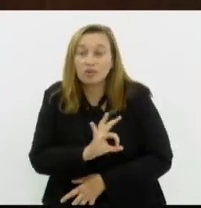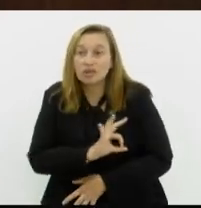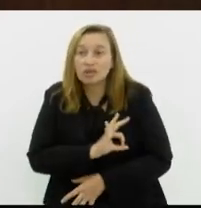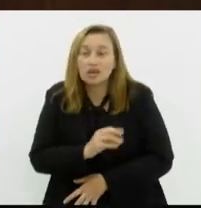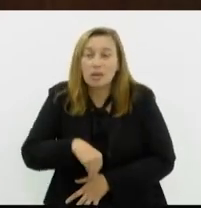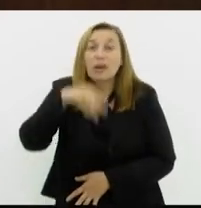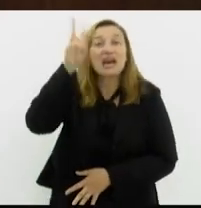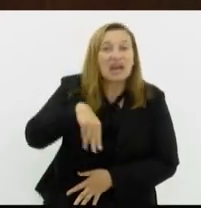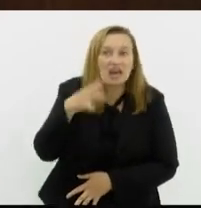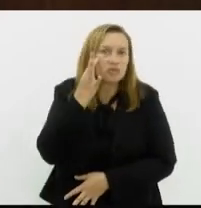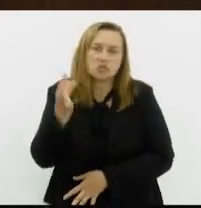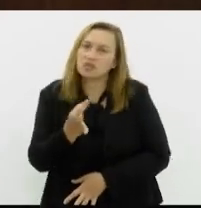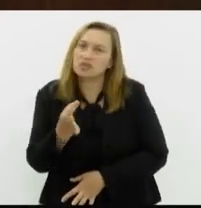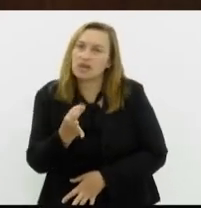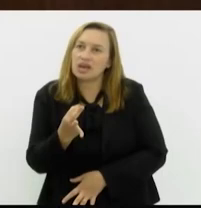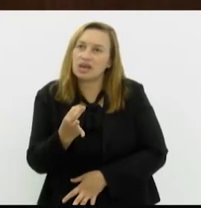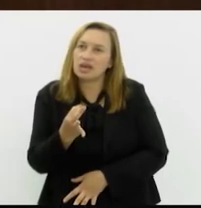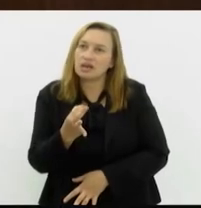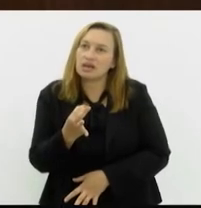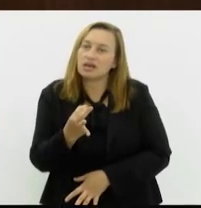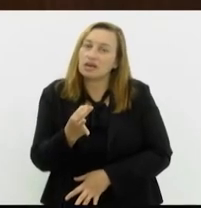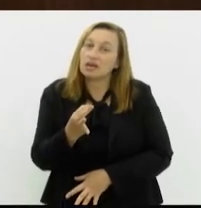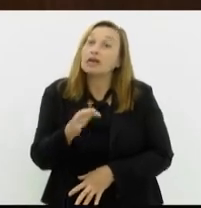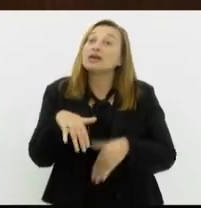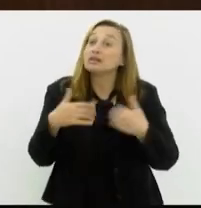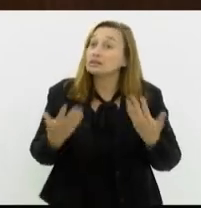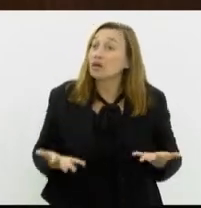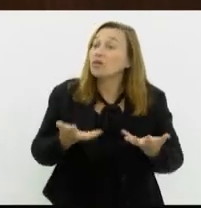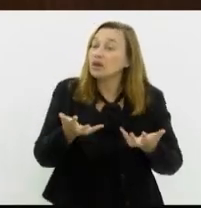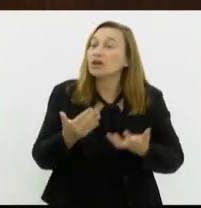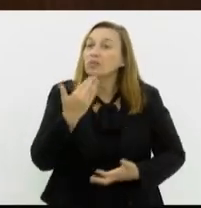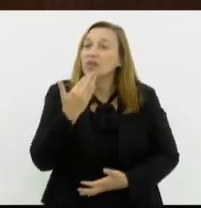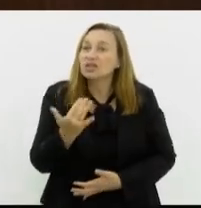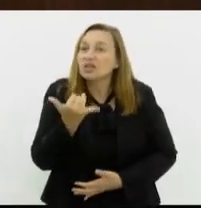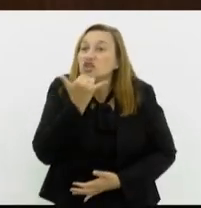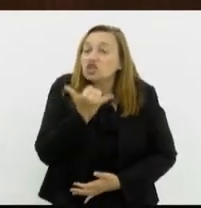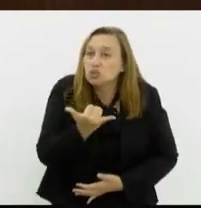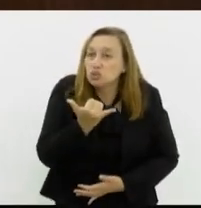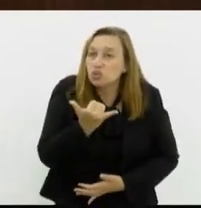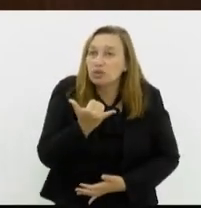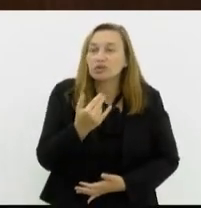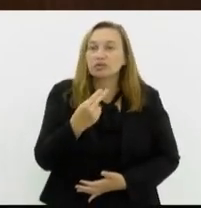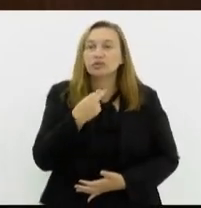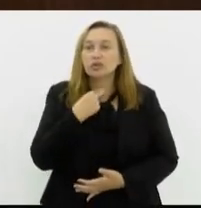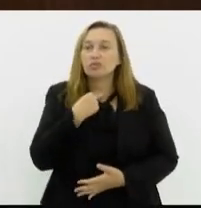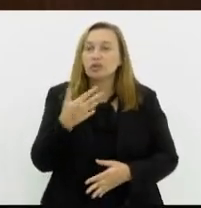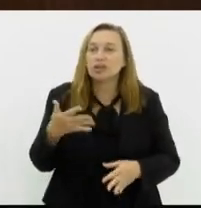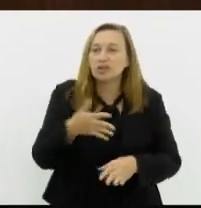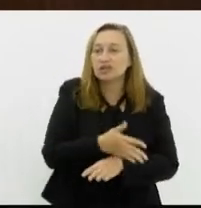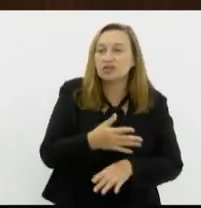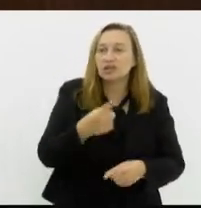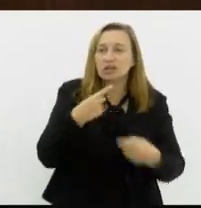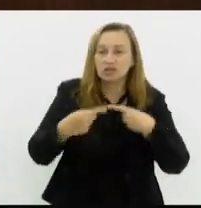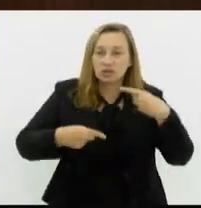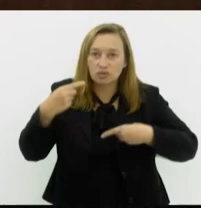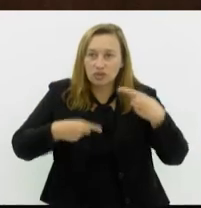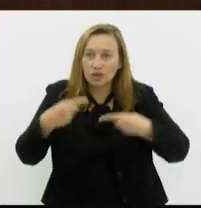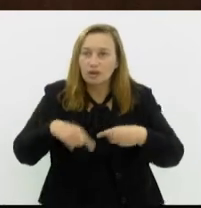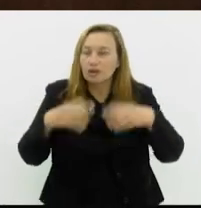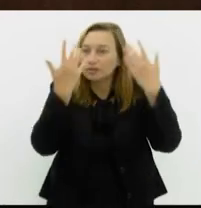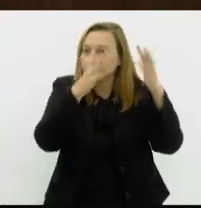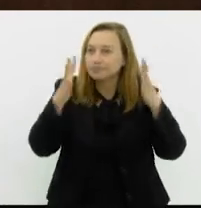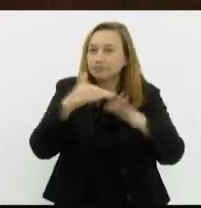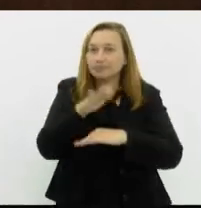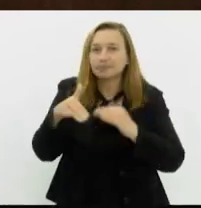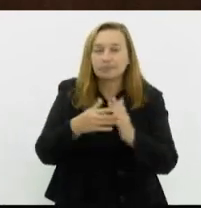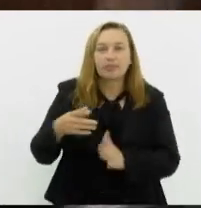sei, mas para alguma coisa serve na cabeça dela. Então, assim, quero pedir desculpa que eu não pude aqui entrar na hora do debate. Eu quero parabenizar todos